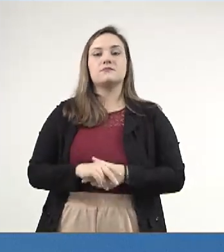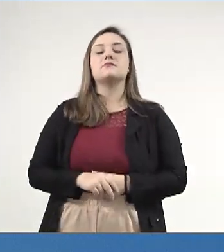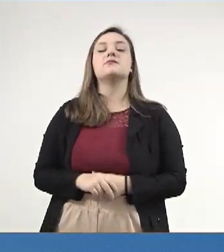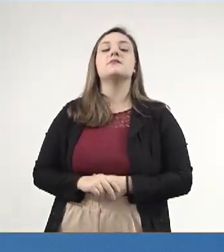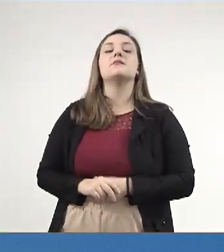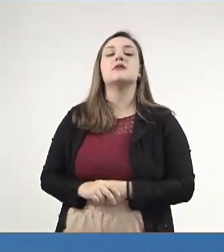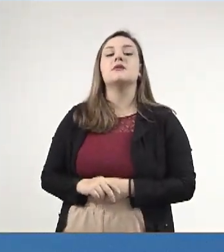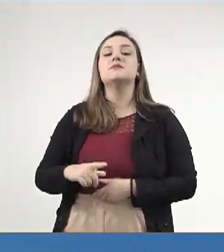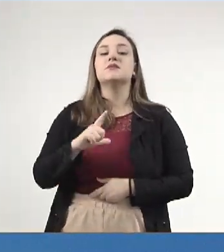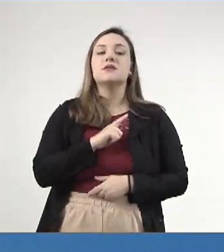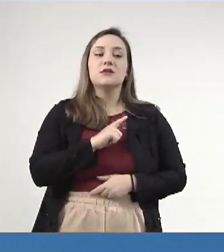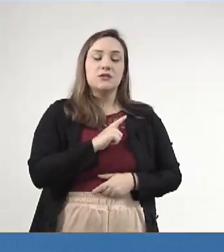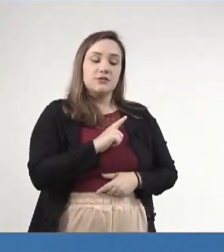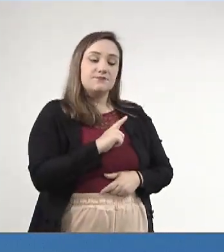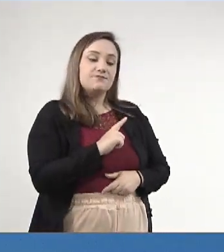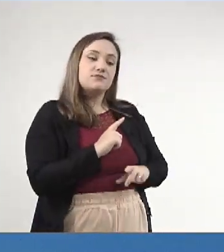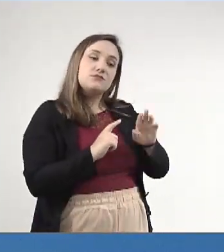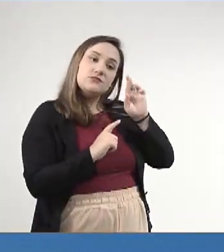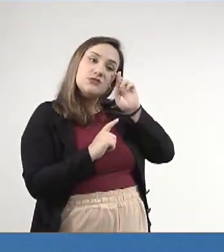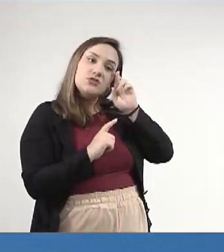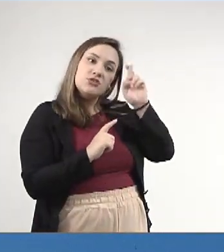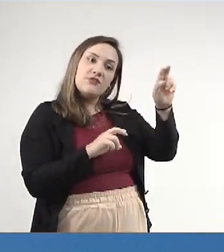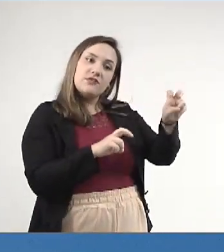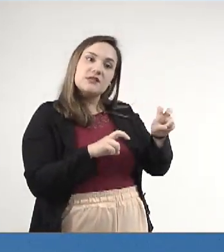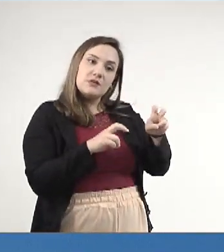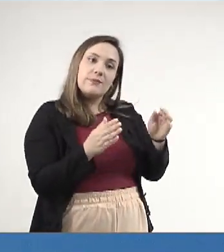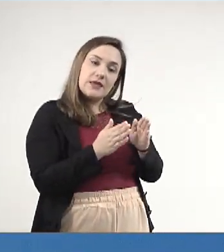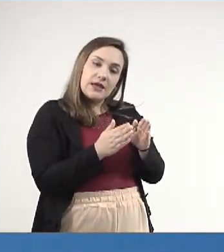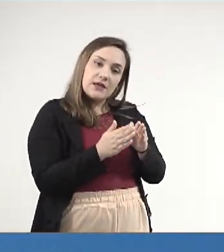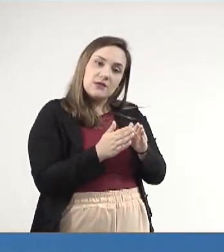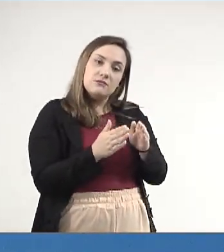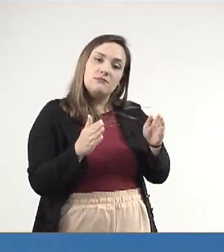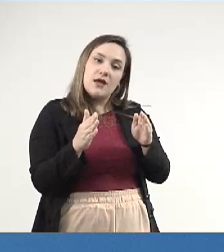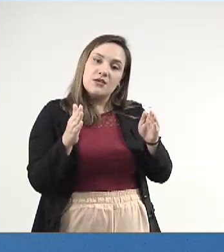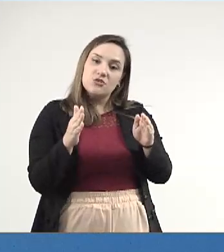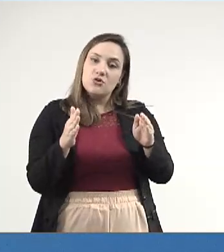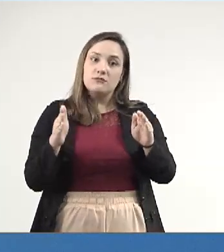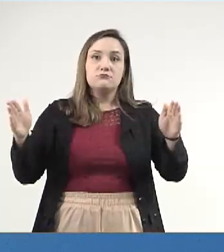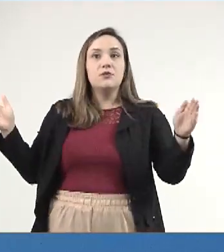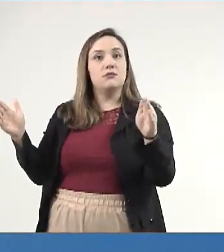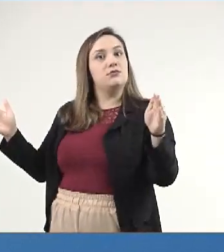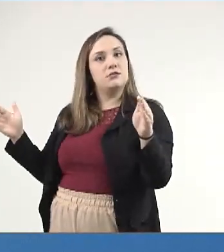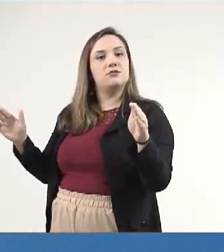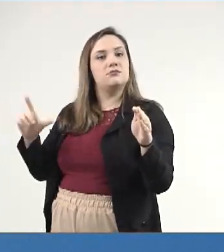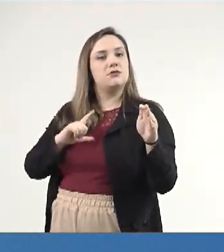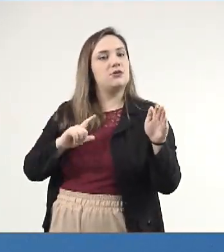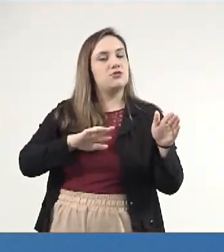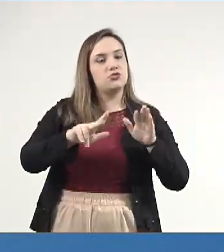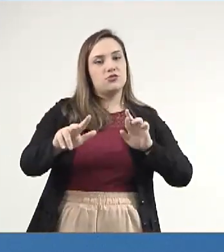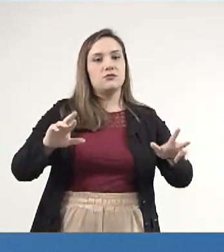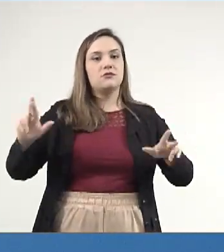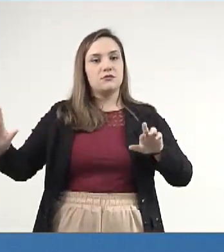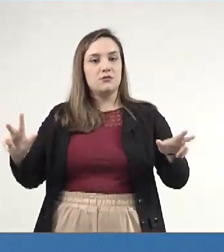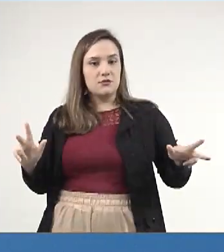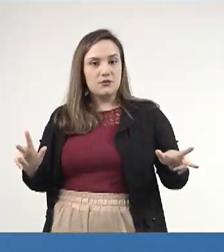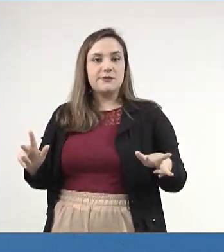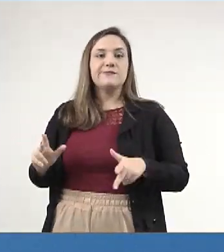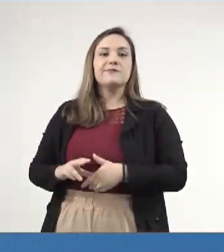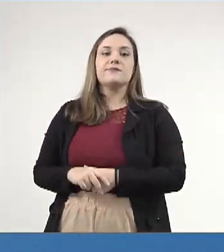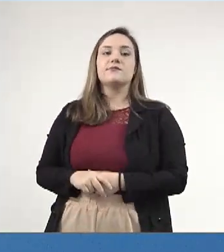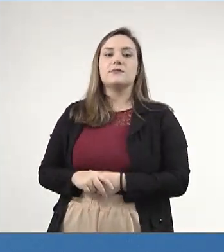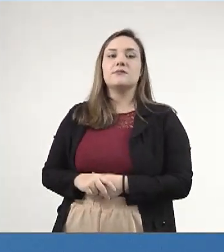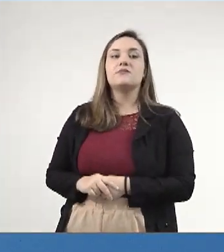pequenos proprietários, médios proprietários e grandes proprietários. Então, temos aí uma diversidade de situações